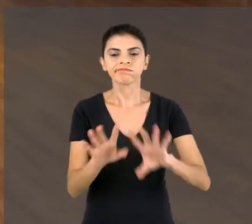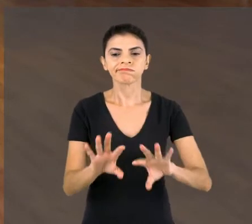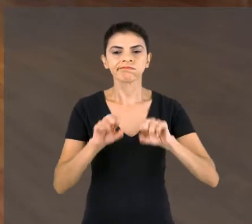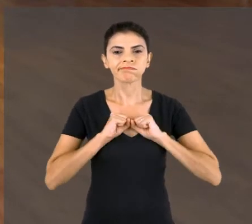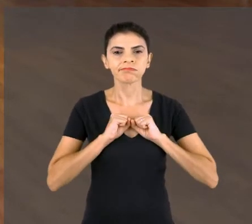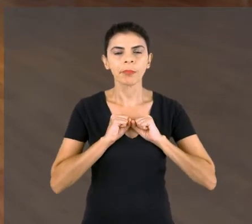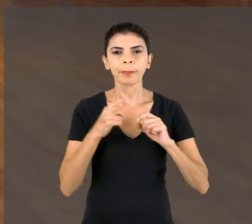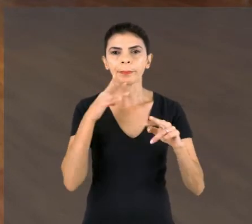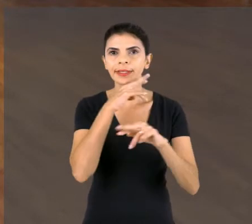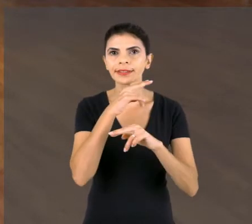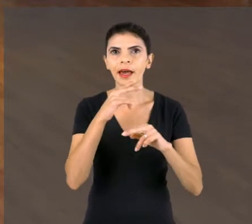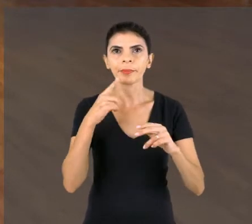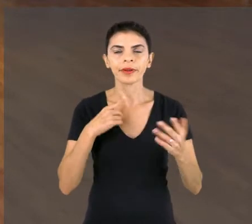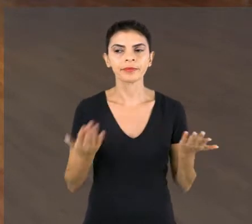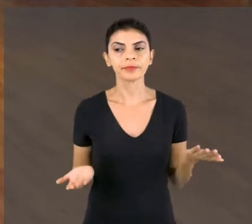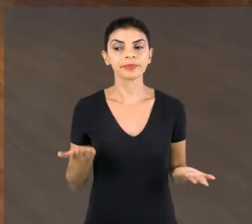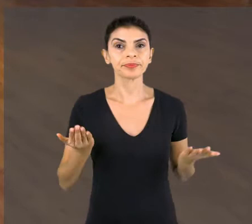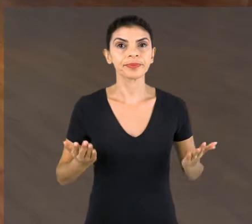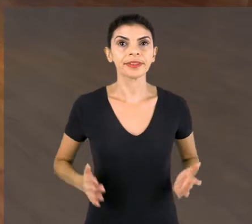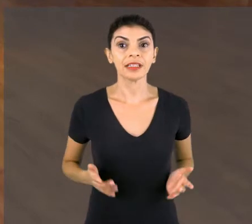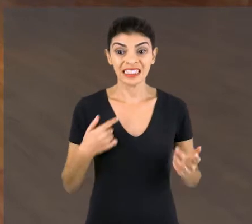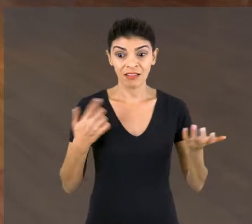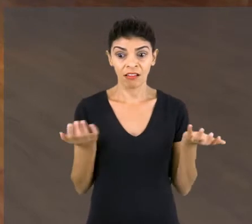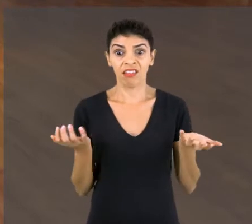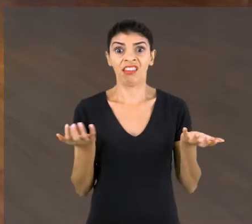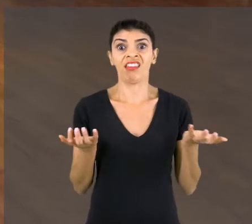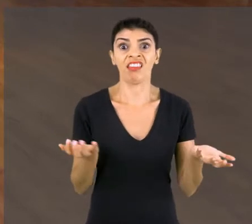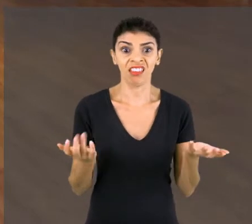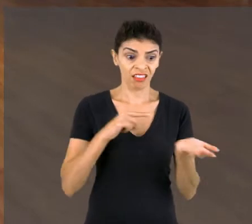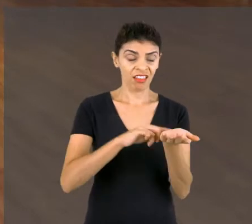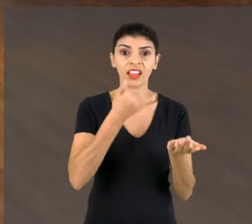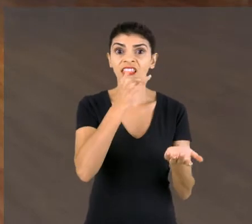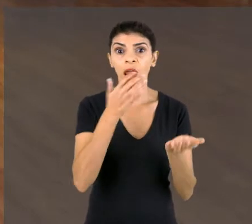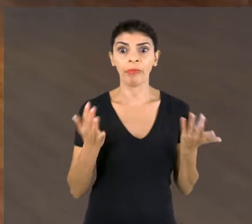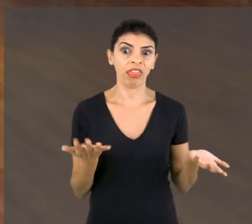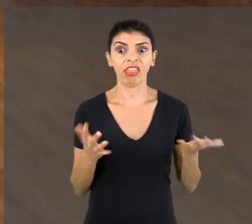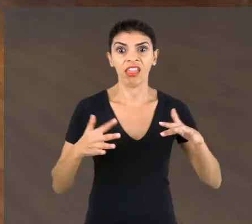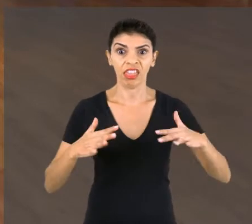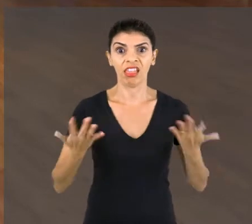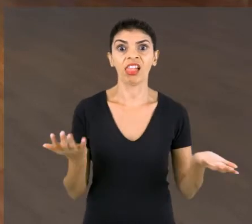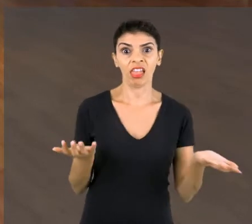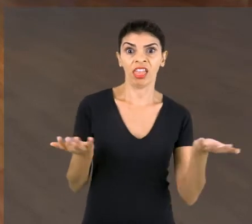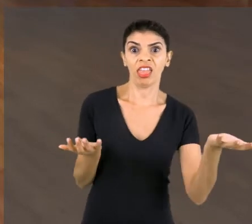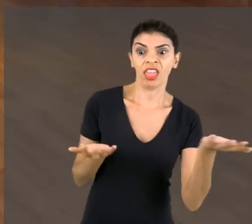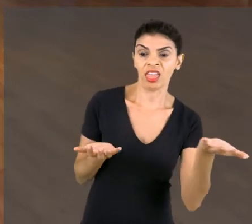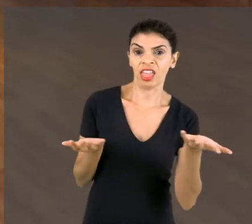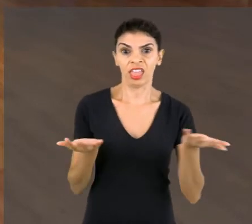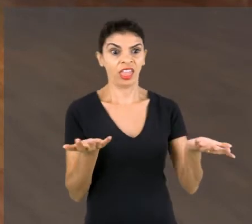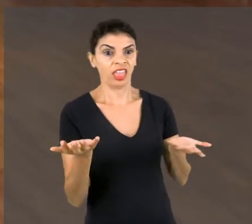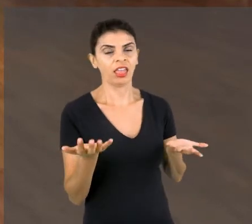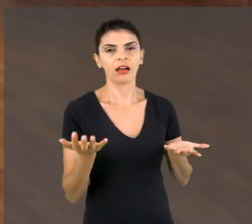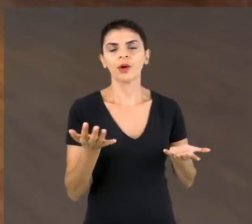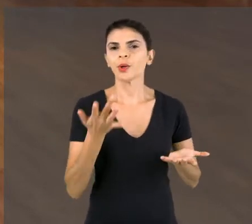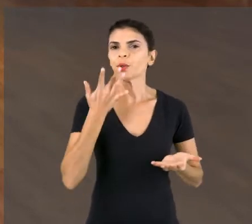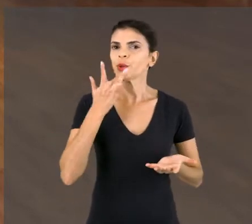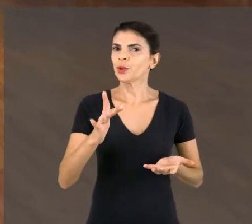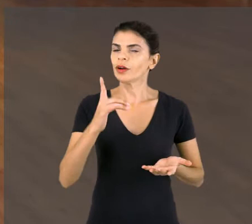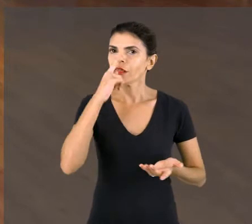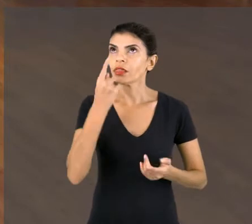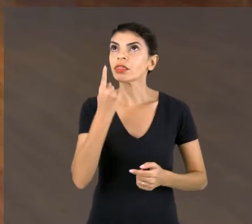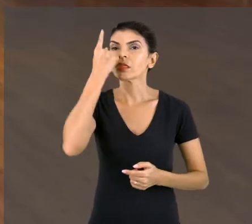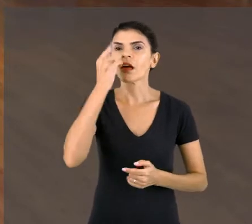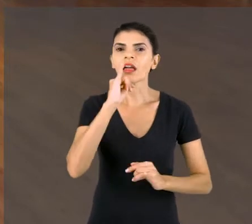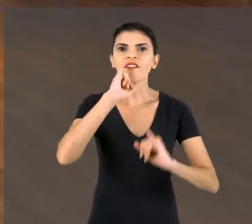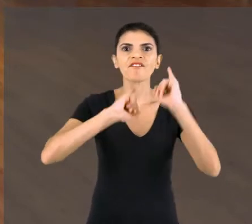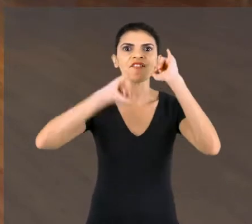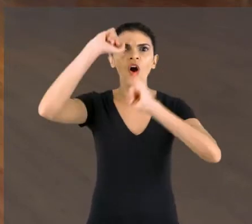acontece, porque se a gente está aqui no pé-mão e a gente está toda hora tremendo, variando o punho ou variando o tornozelo, a gente está